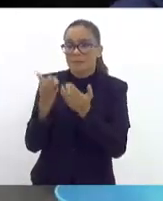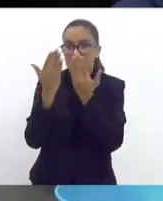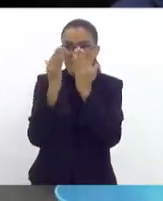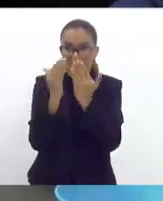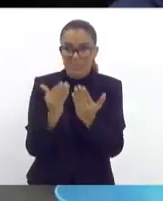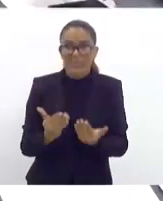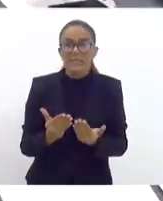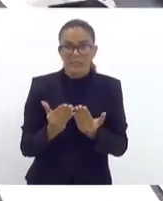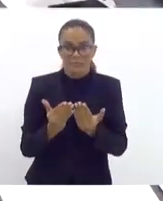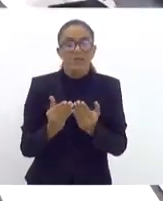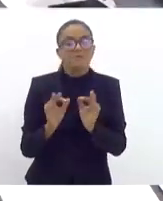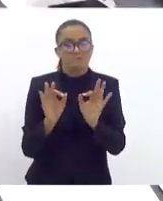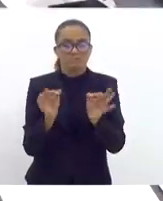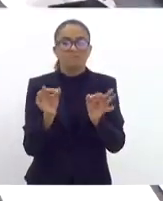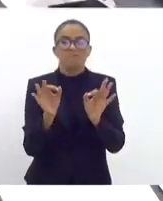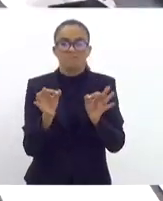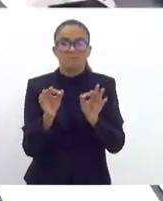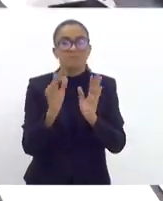compartilhada